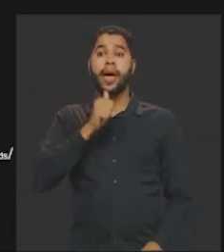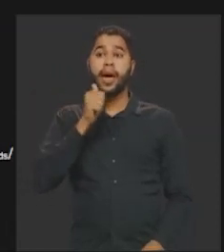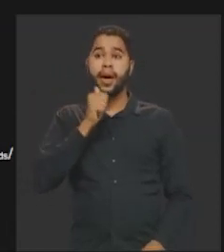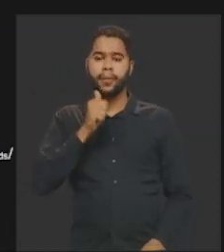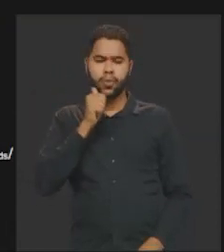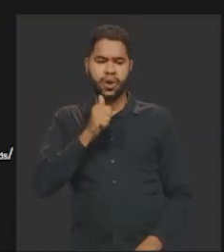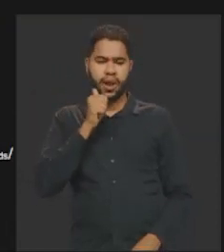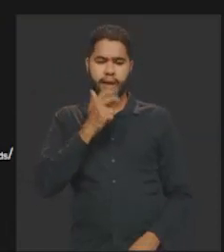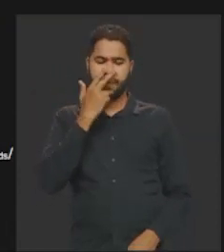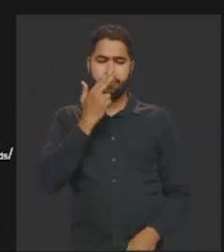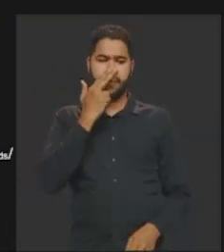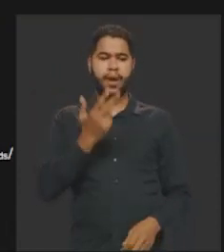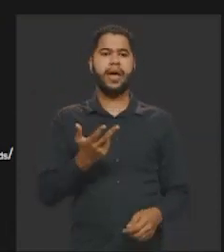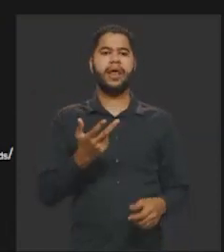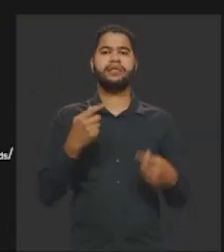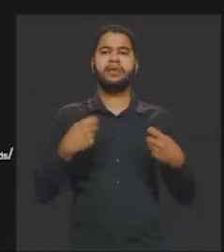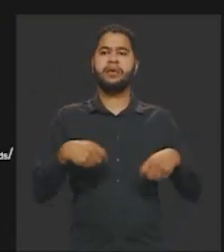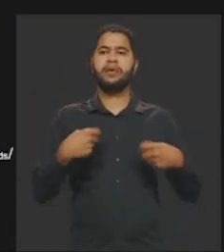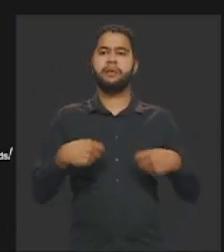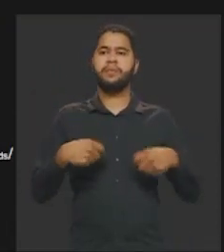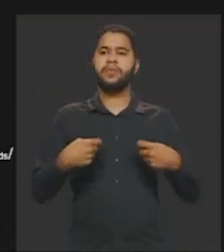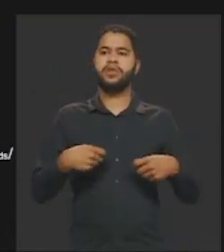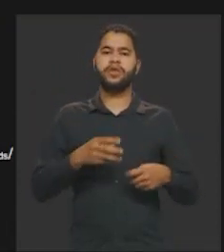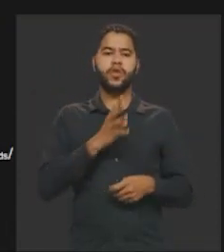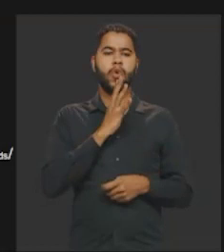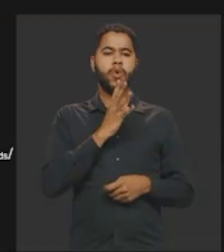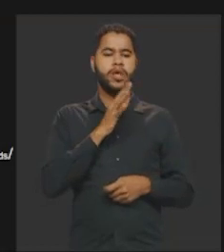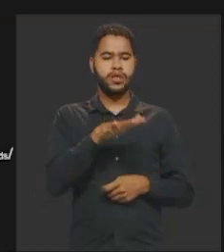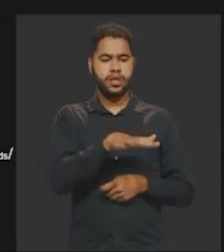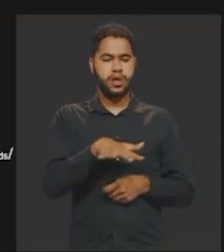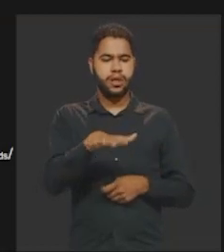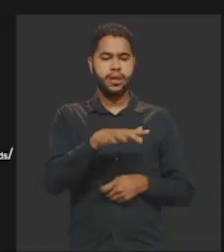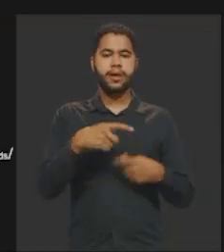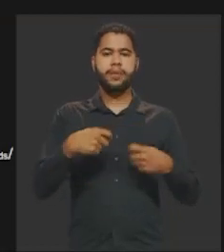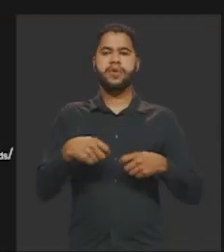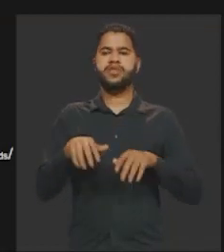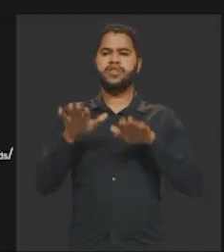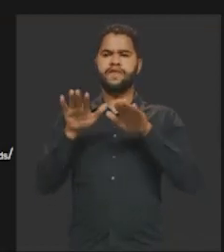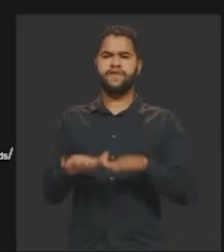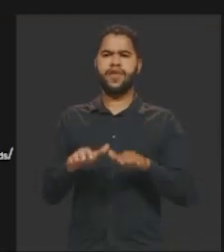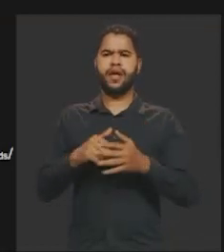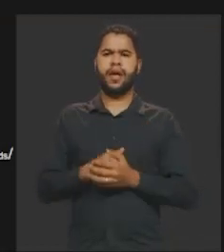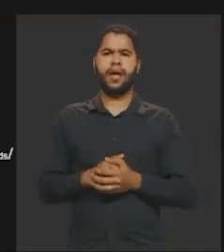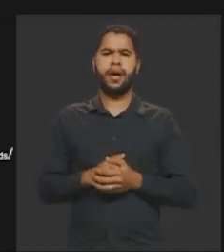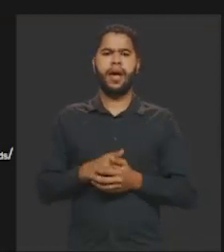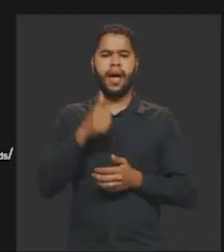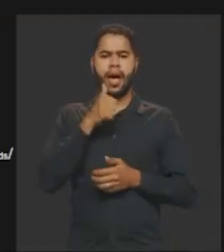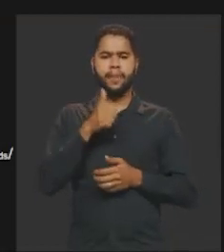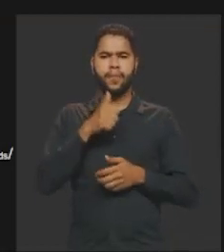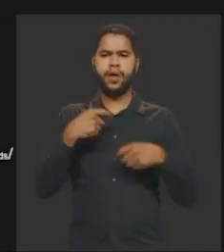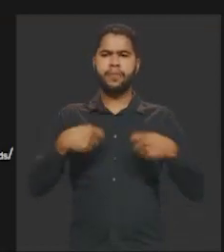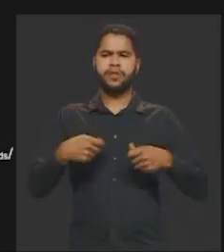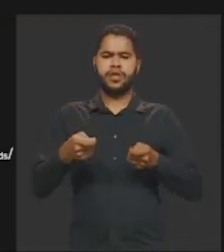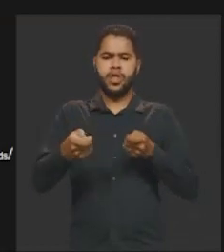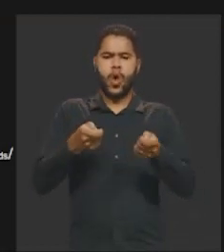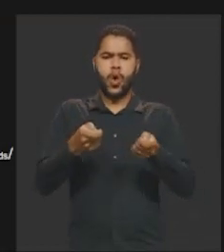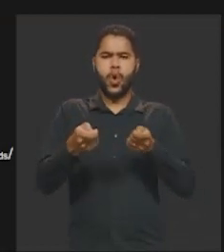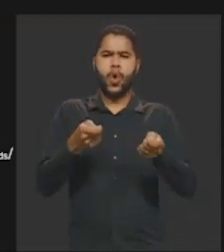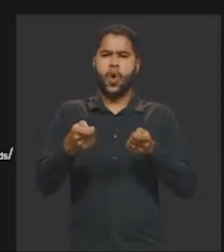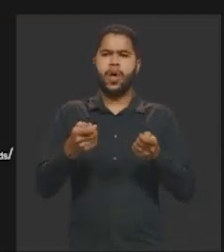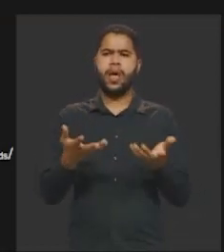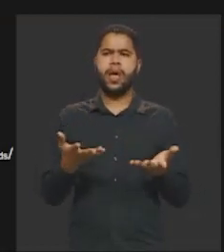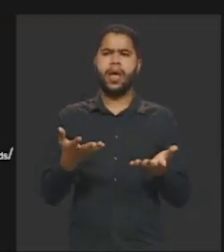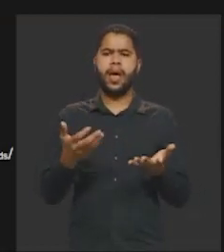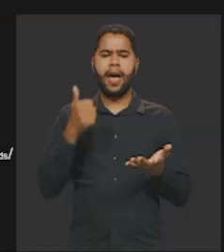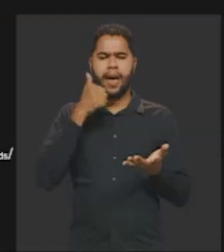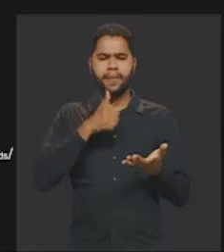seu lugar, as mulheres precisam de conhecer seu lugar, as mulheres precisam de ser controladas, as mulheres precisam de